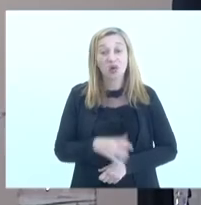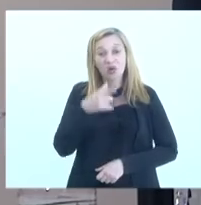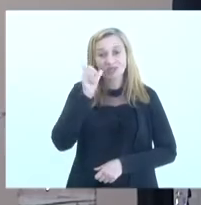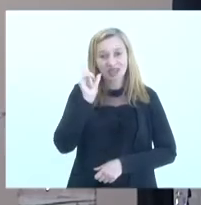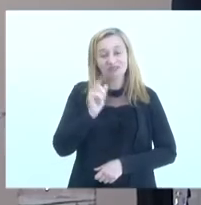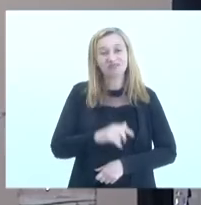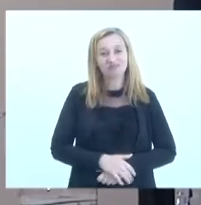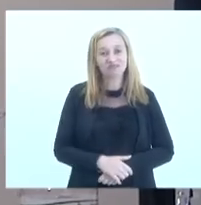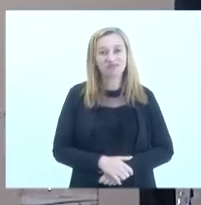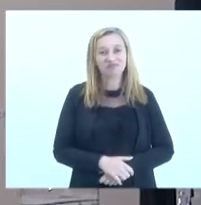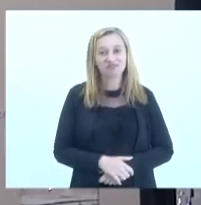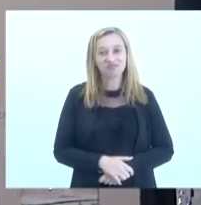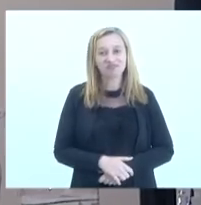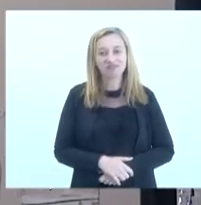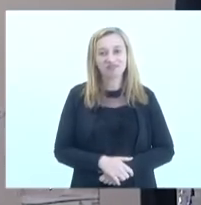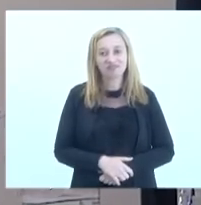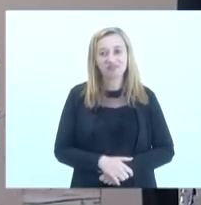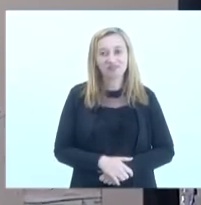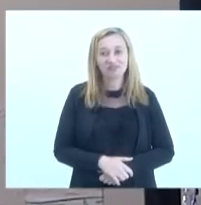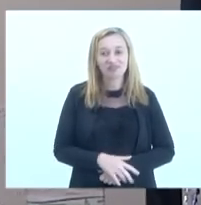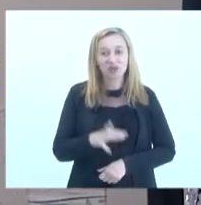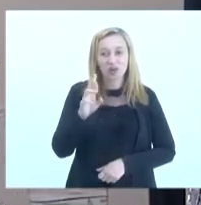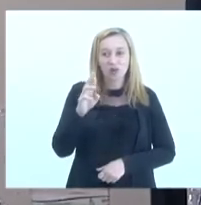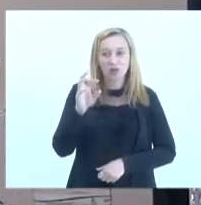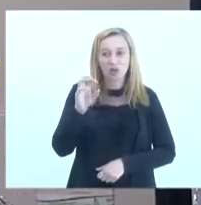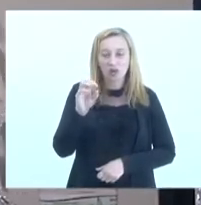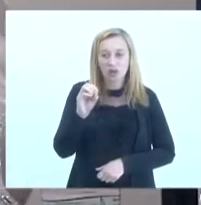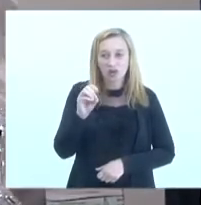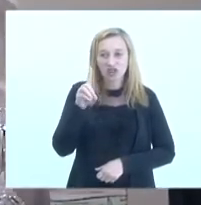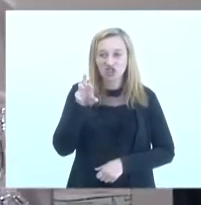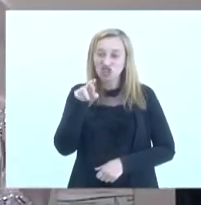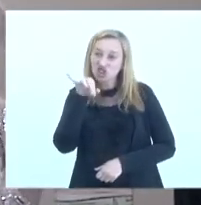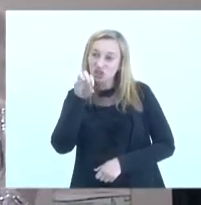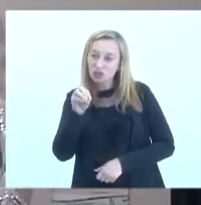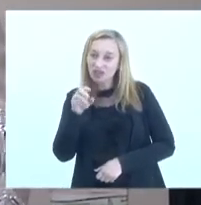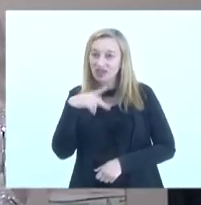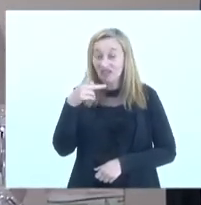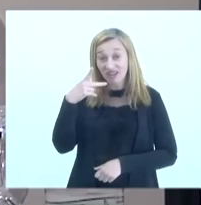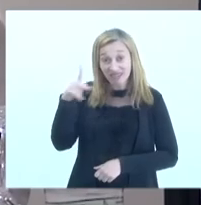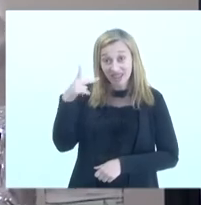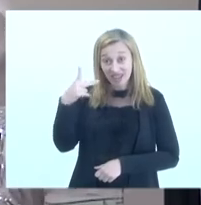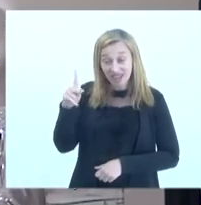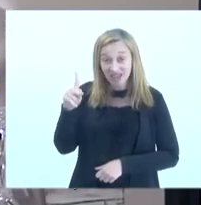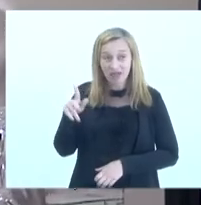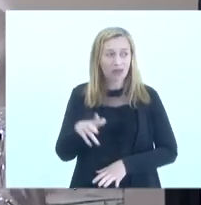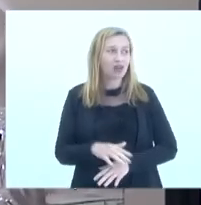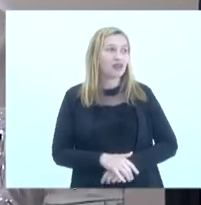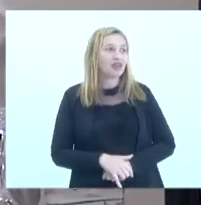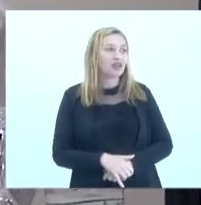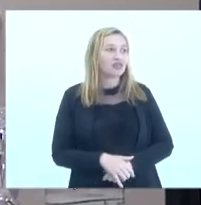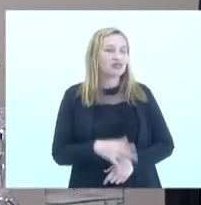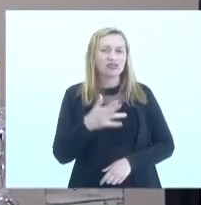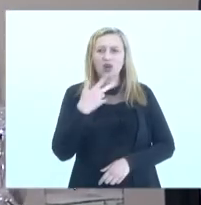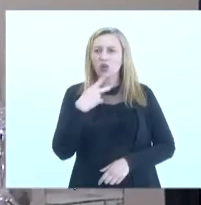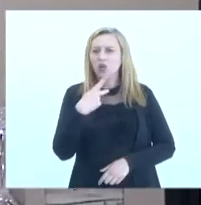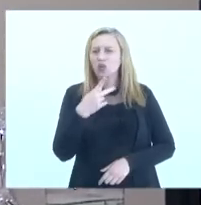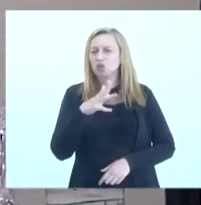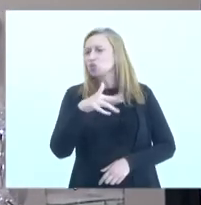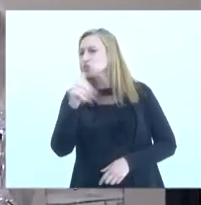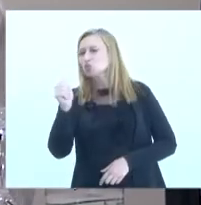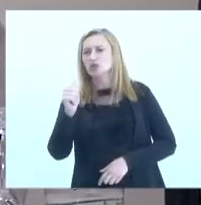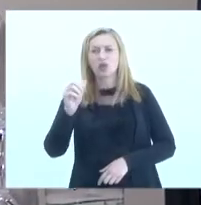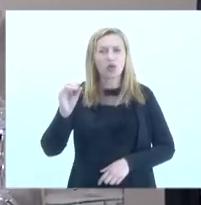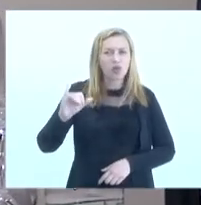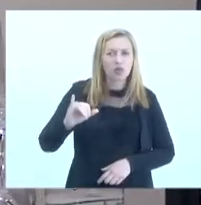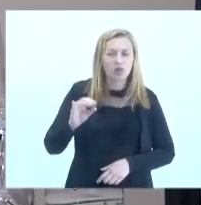Ontem, o Rodrigo, no discurso dele, falou que nunca nós tivemos a